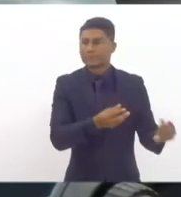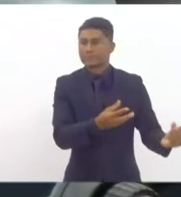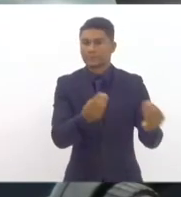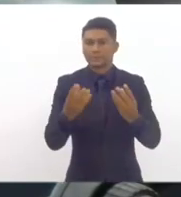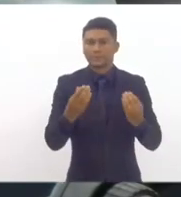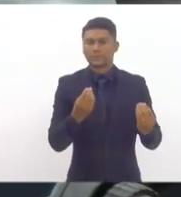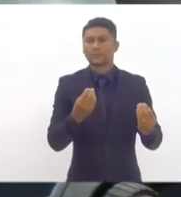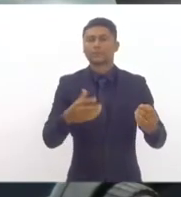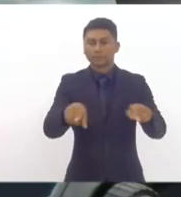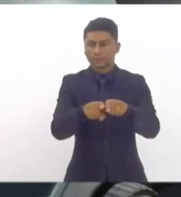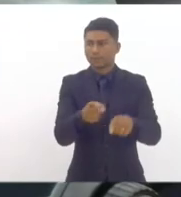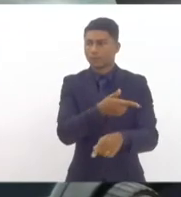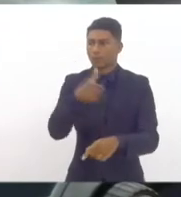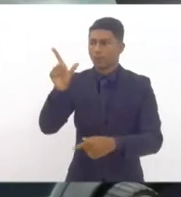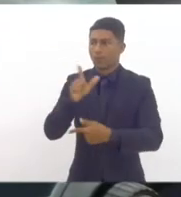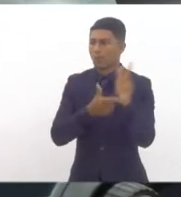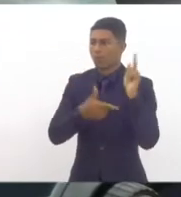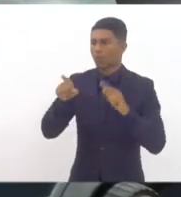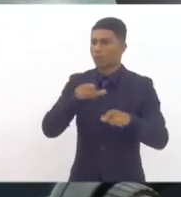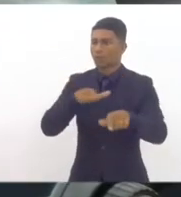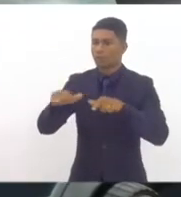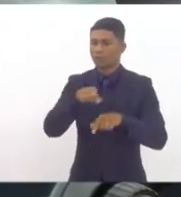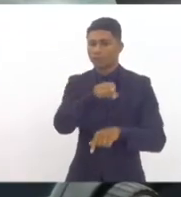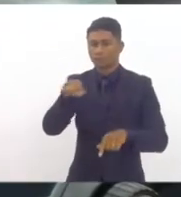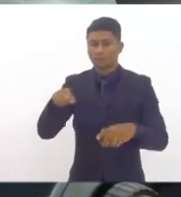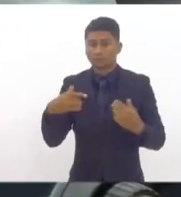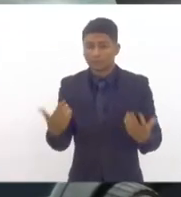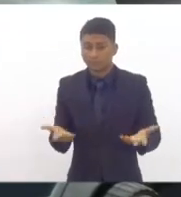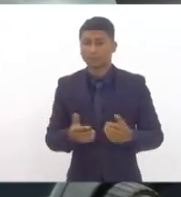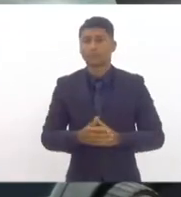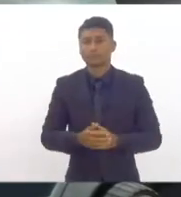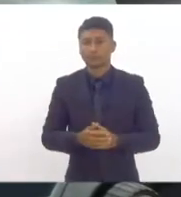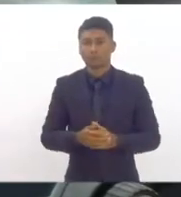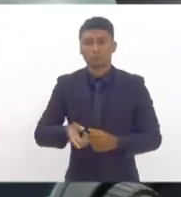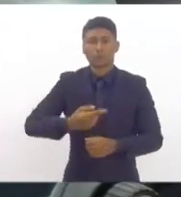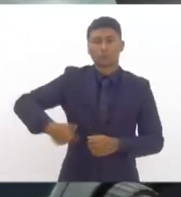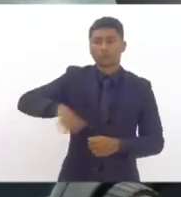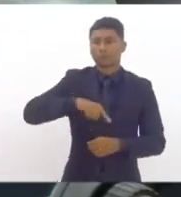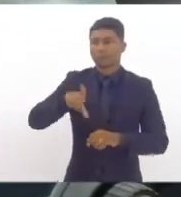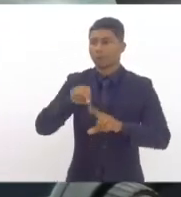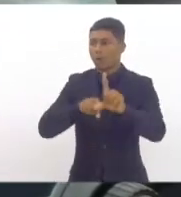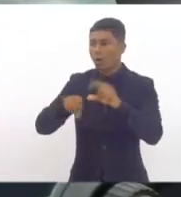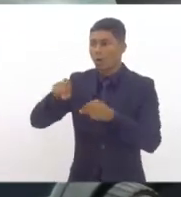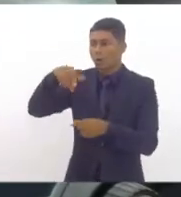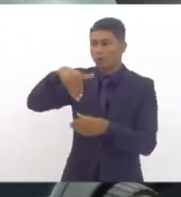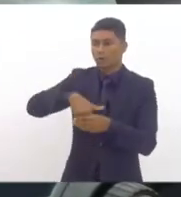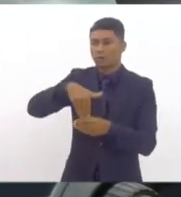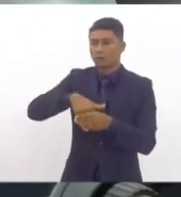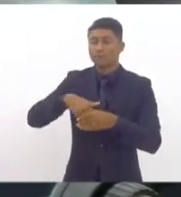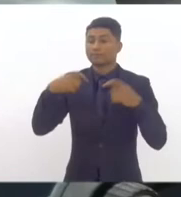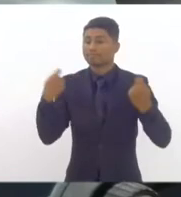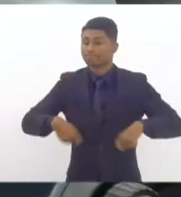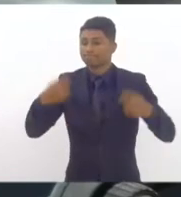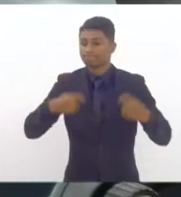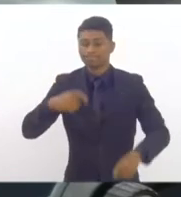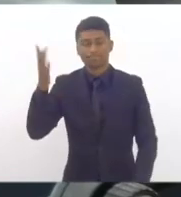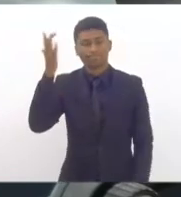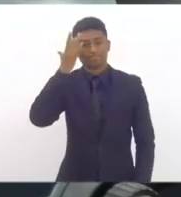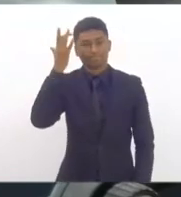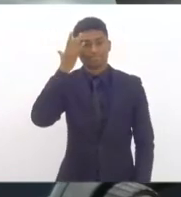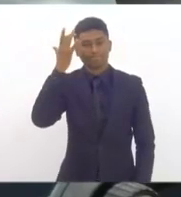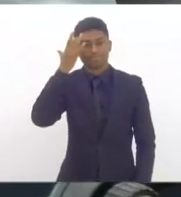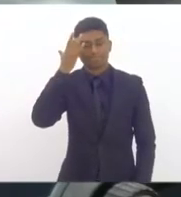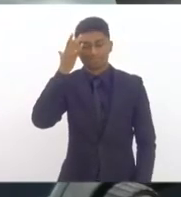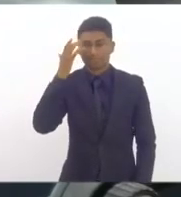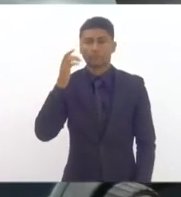demanda. Então, a gente precisa, quando elege, a gente precisa ter essa consciência de que a gente está elegendo